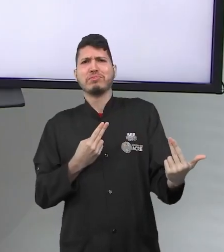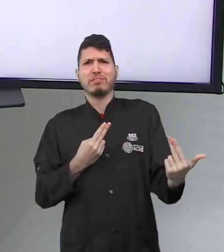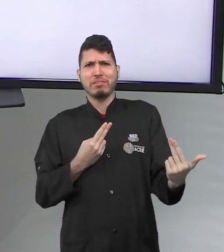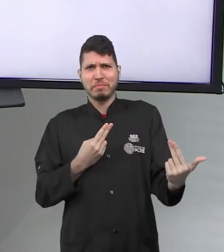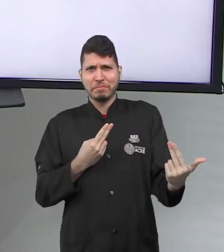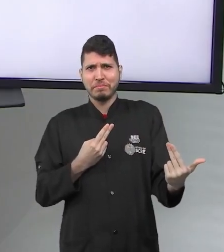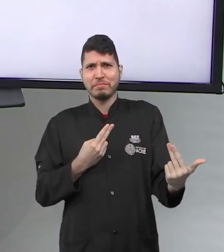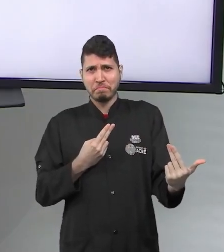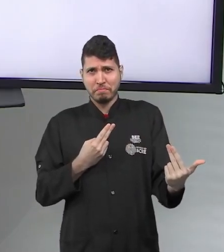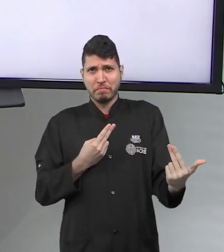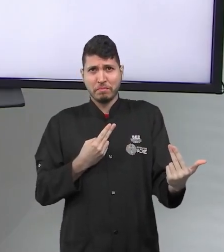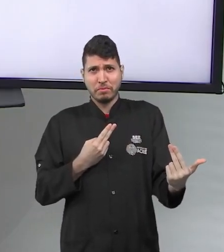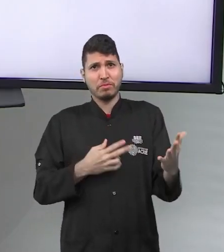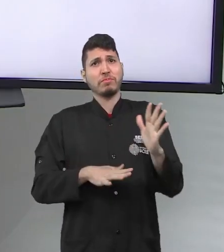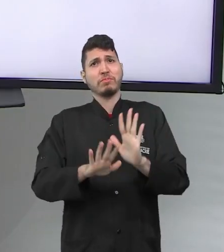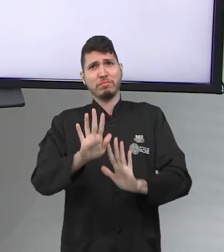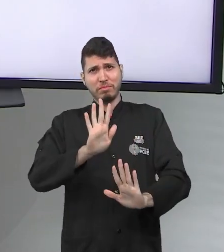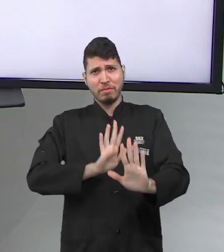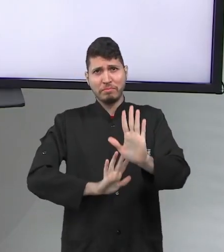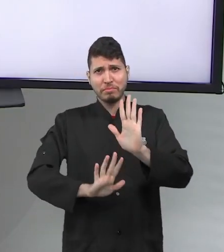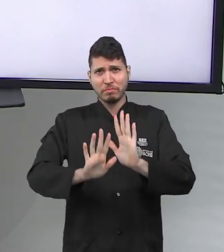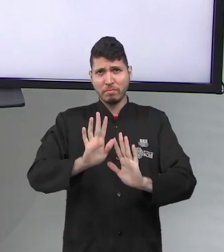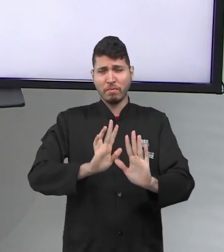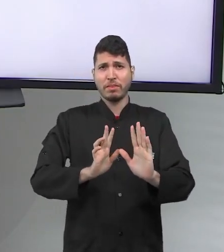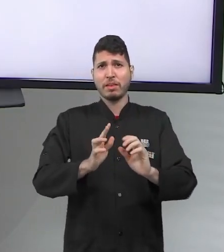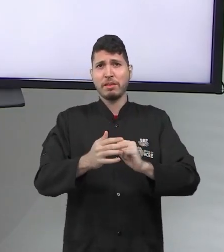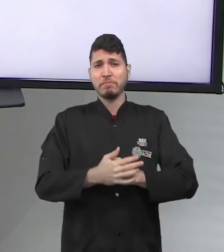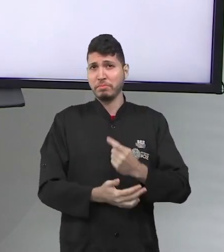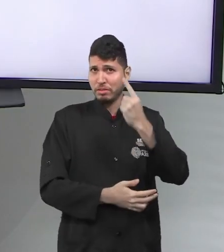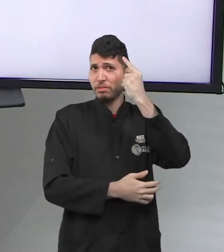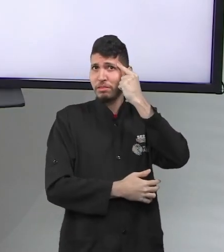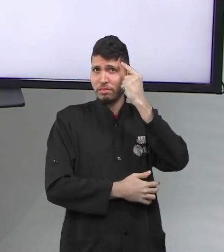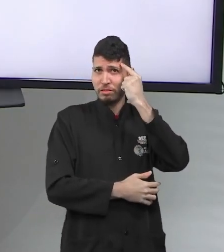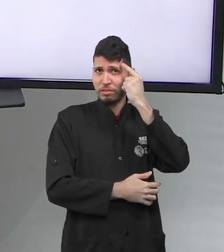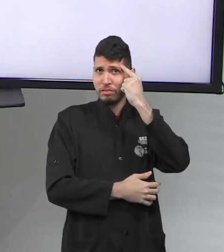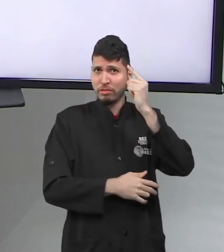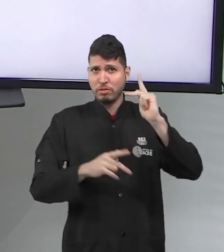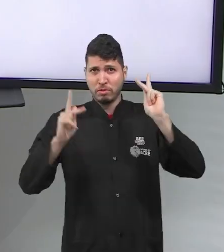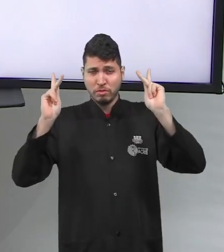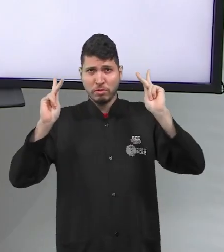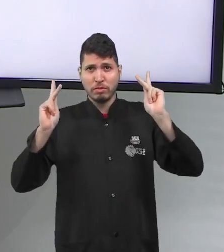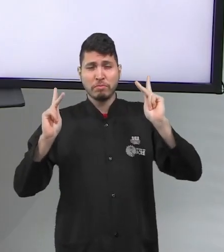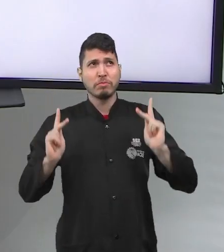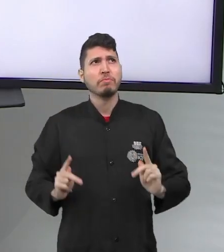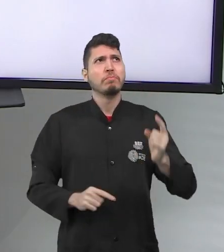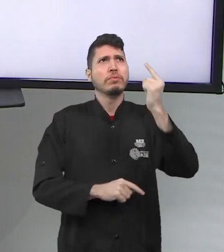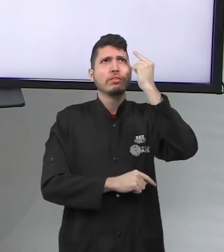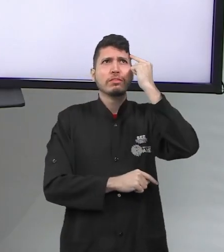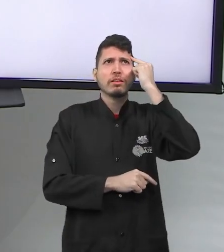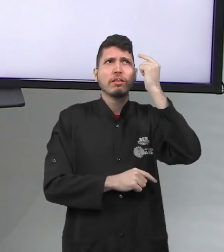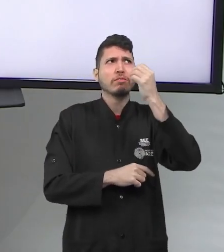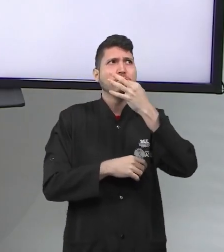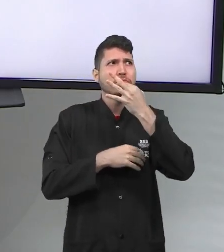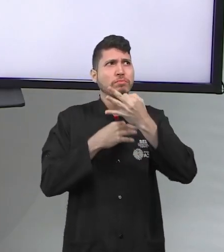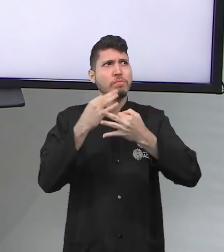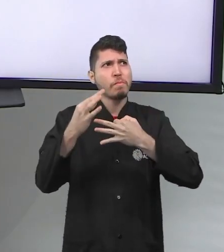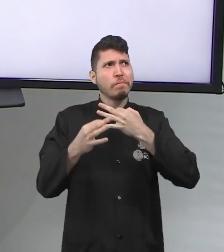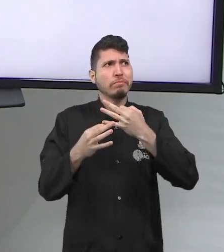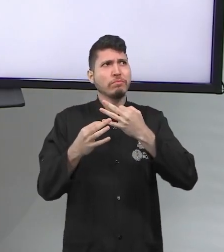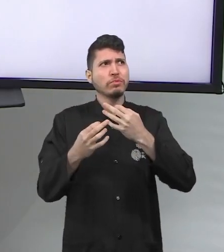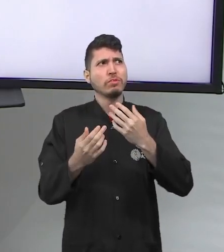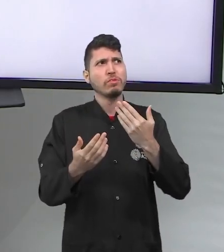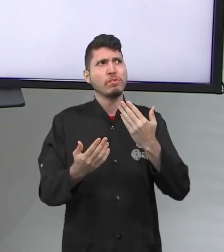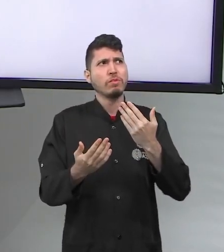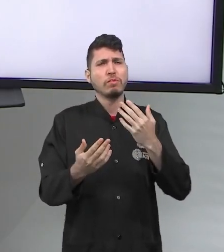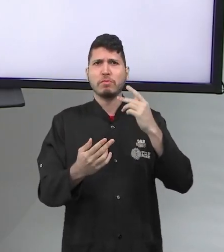o nosso cuidado de sempre termos, digamos assim, a postura crítica, no sentido de